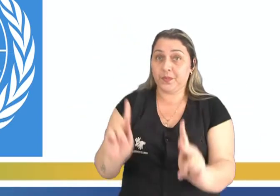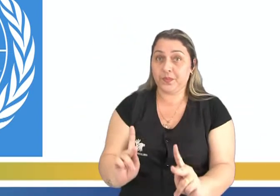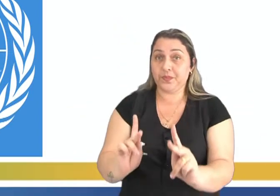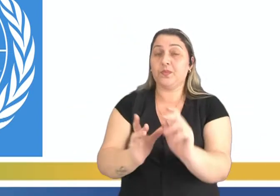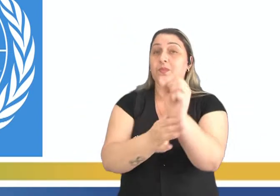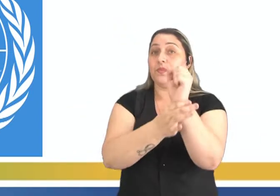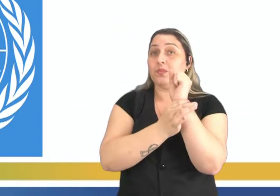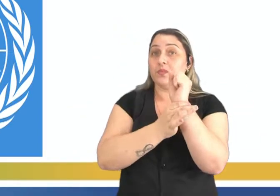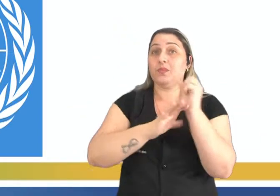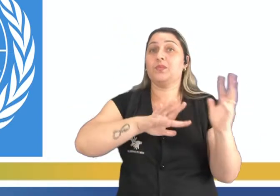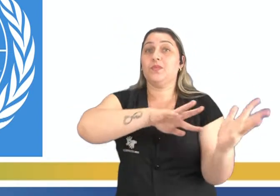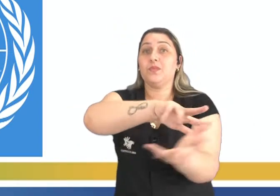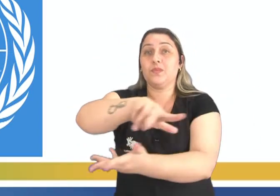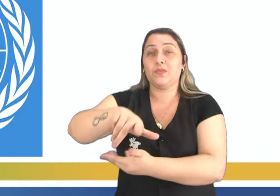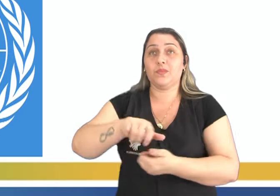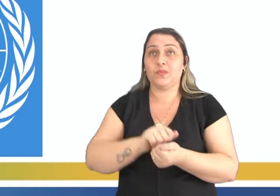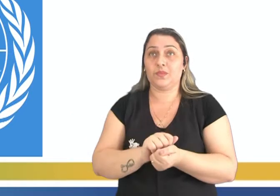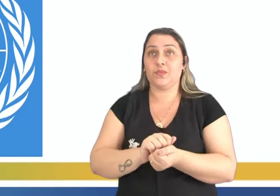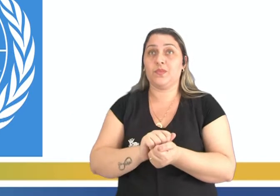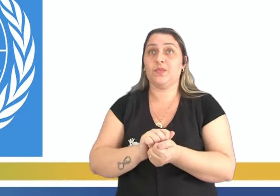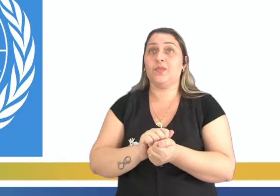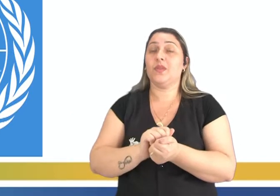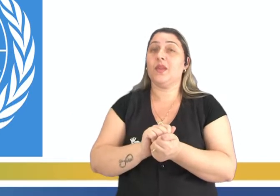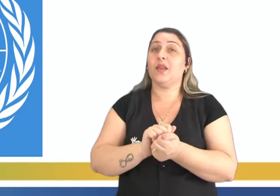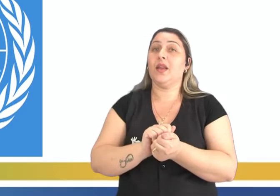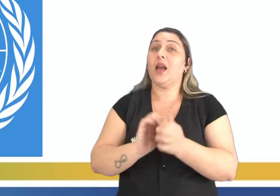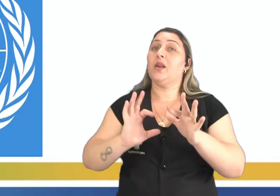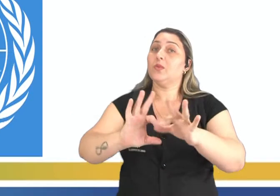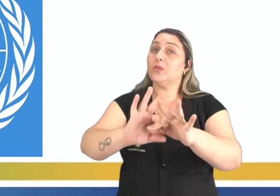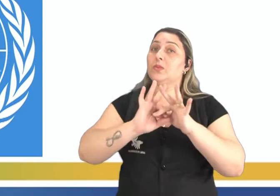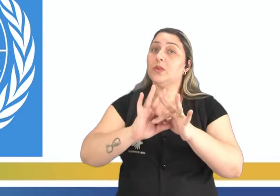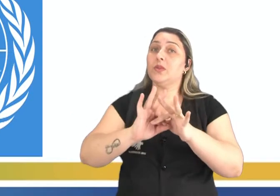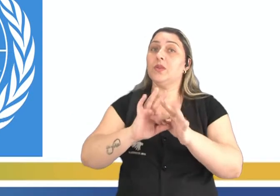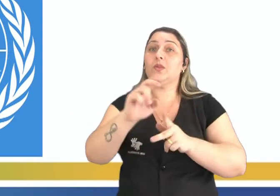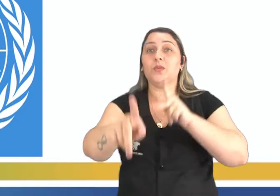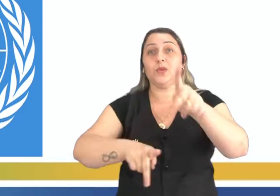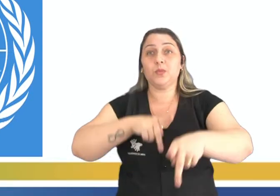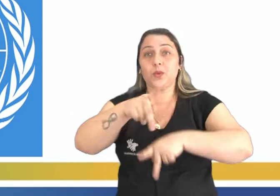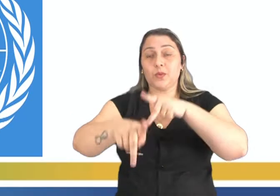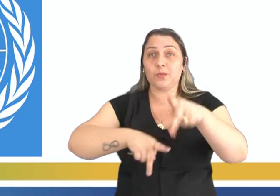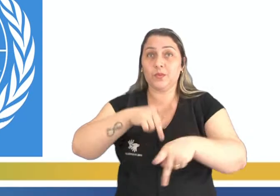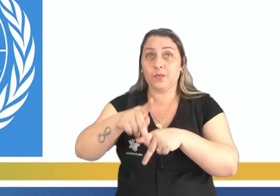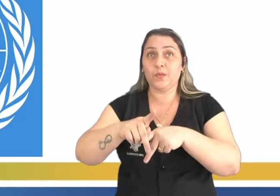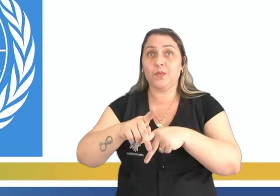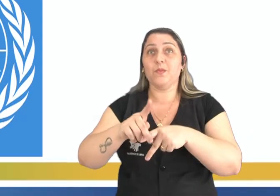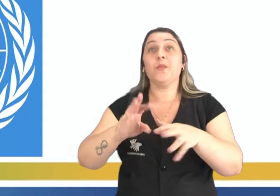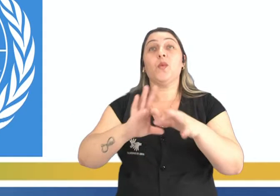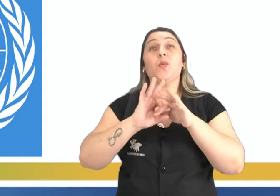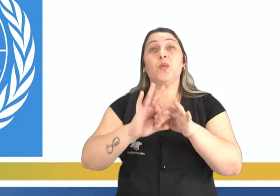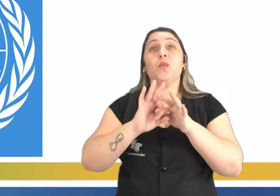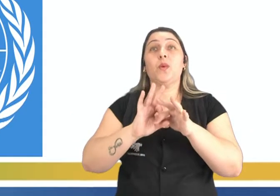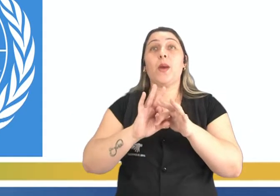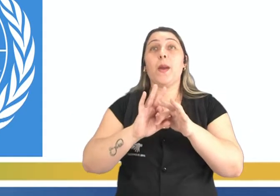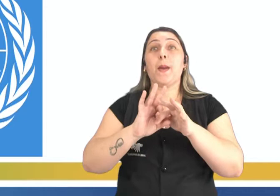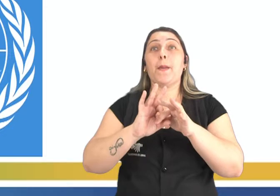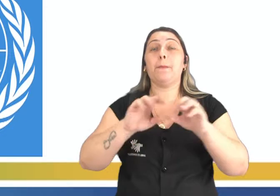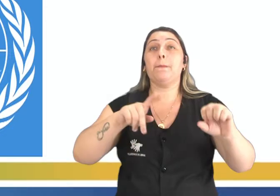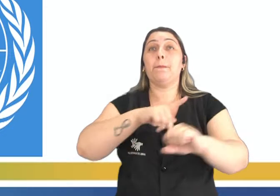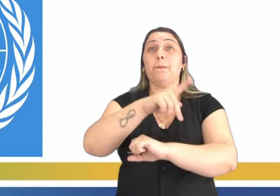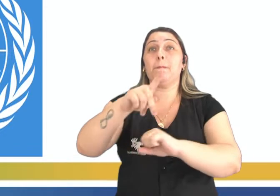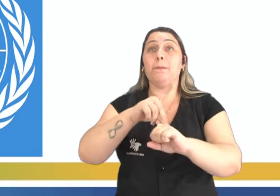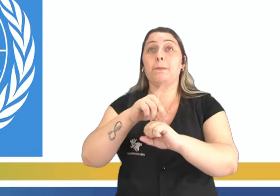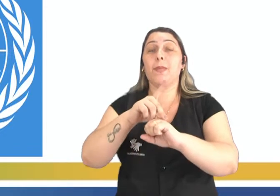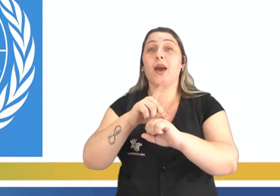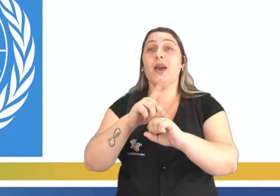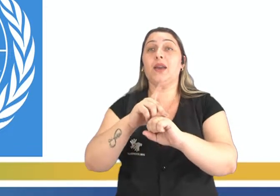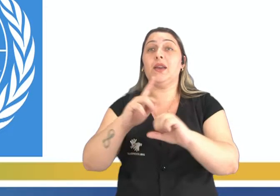segurança internacional, bem como desenvolver a cooperação entre os povos. Ela é formada pelo que se chama de países membros